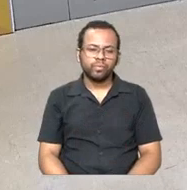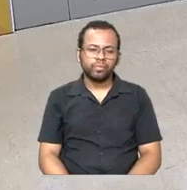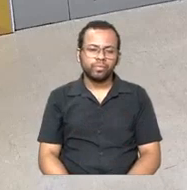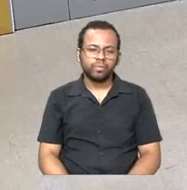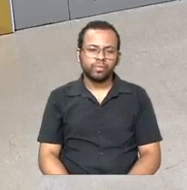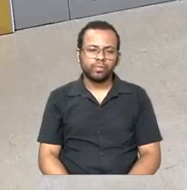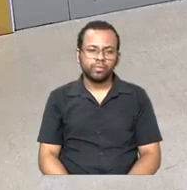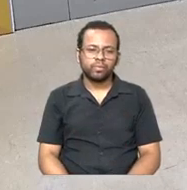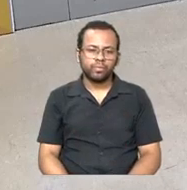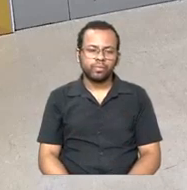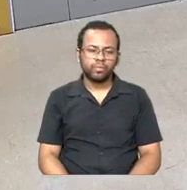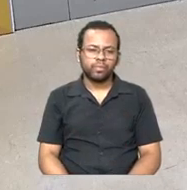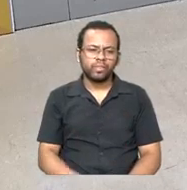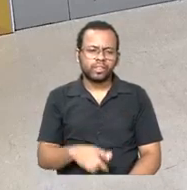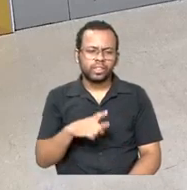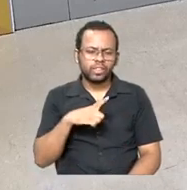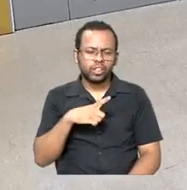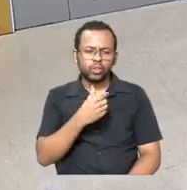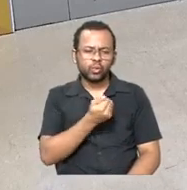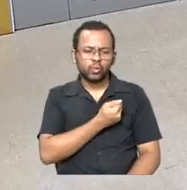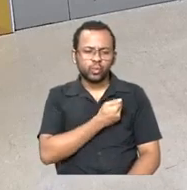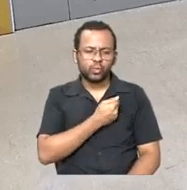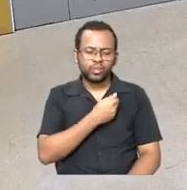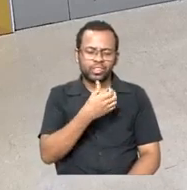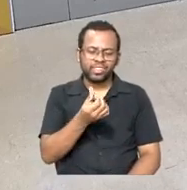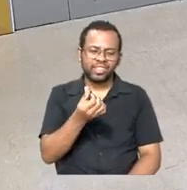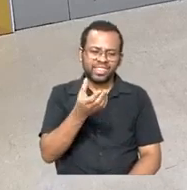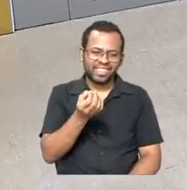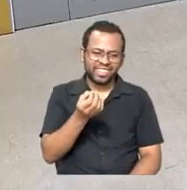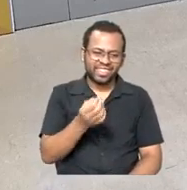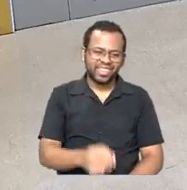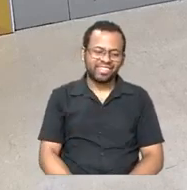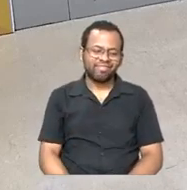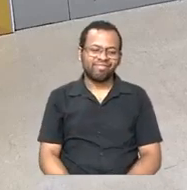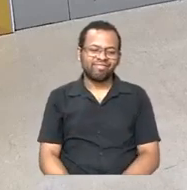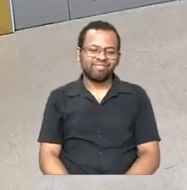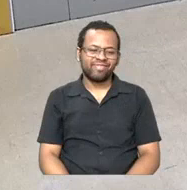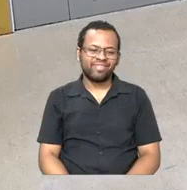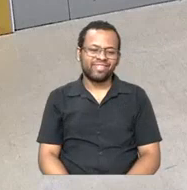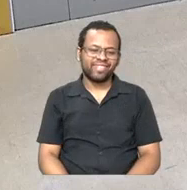lá que tem 60 60